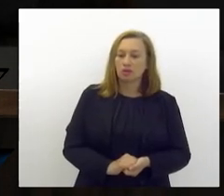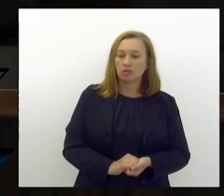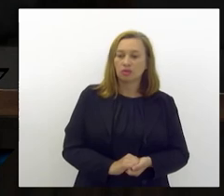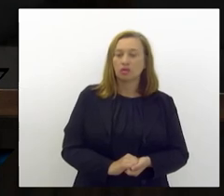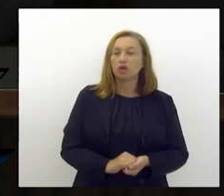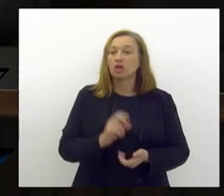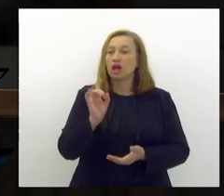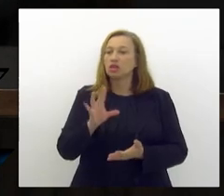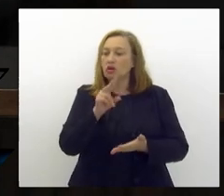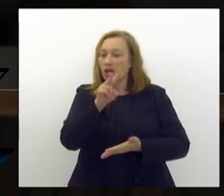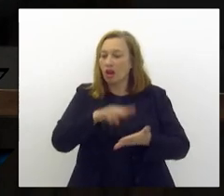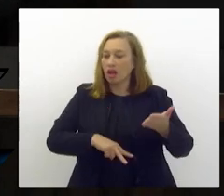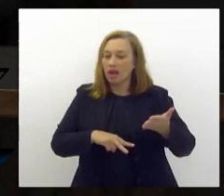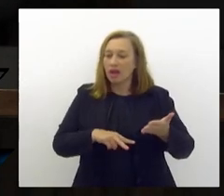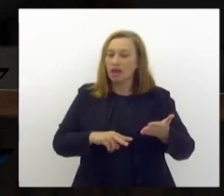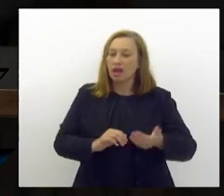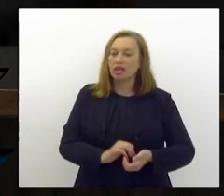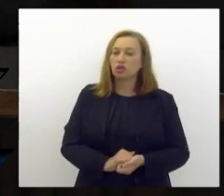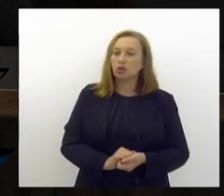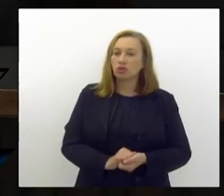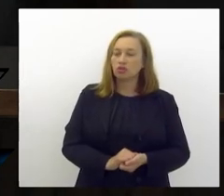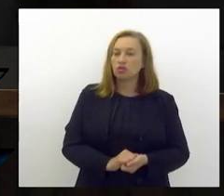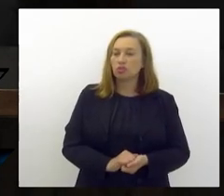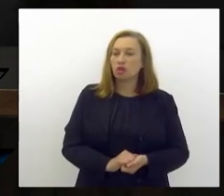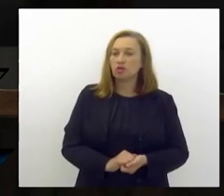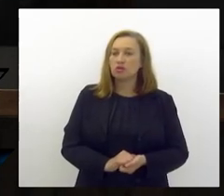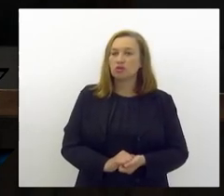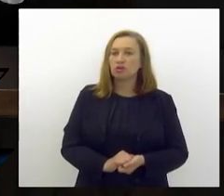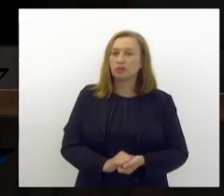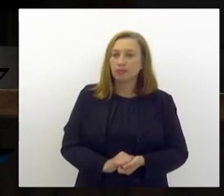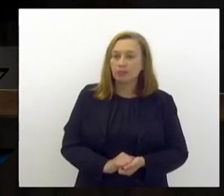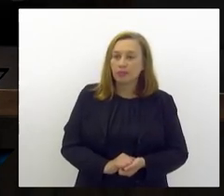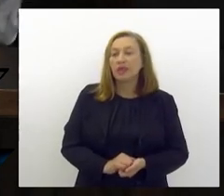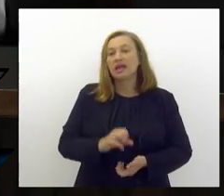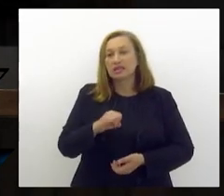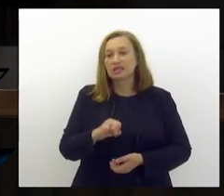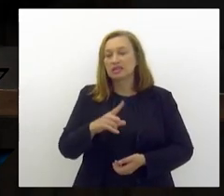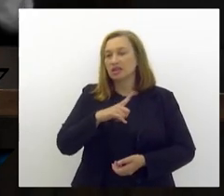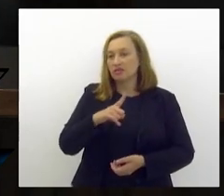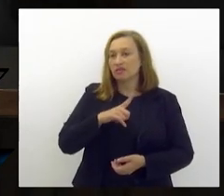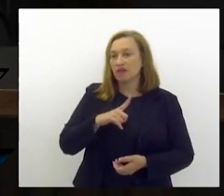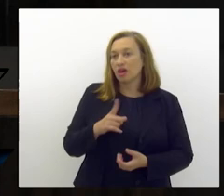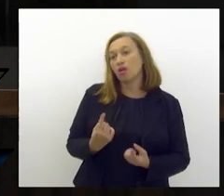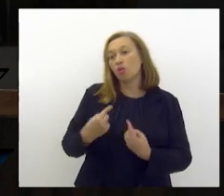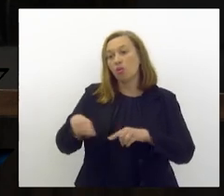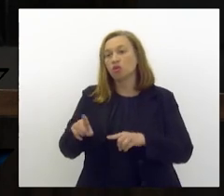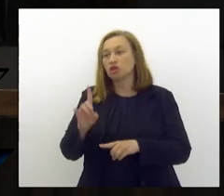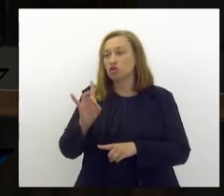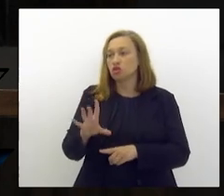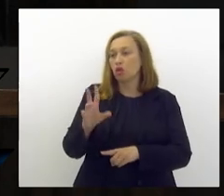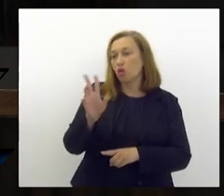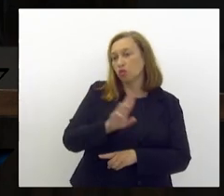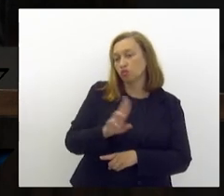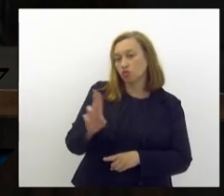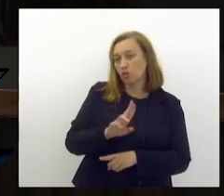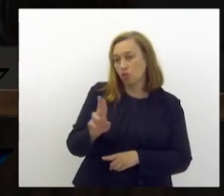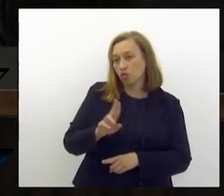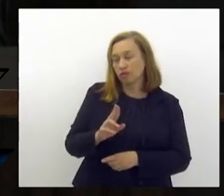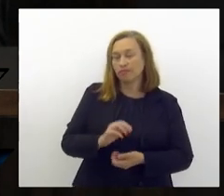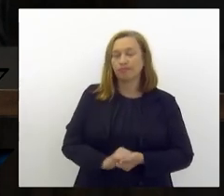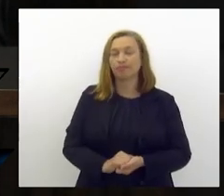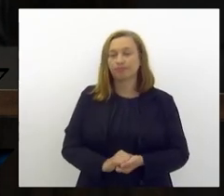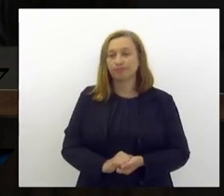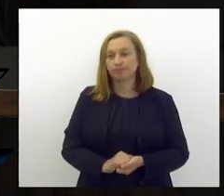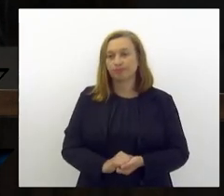eu vou ler só o nome dos homenageados. Se alguém tiver alguma objeção, que coloque em cima do nome que assim considerar